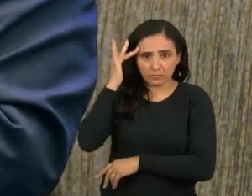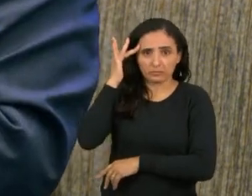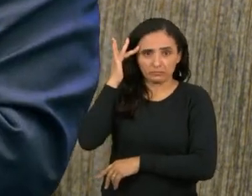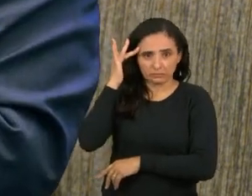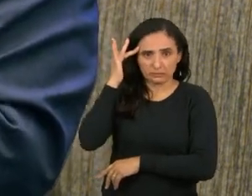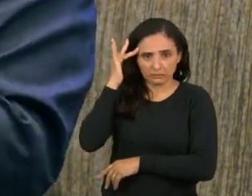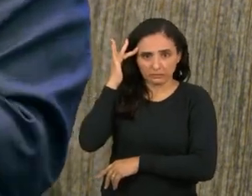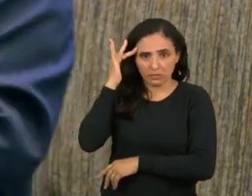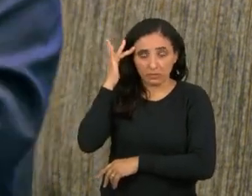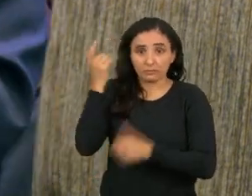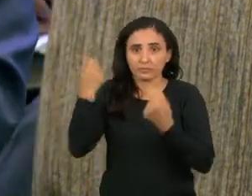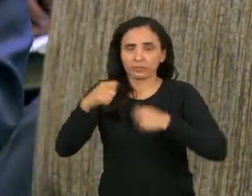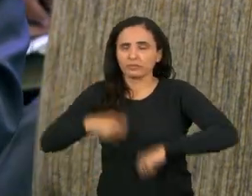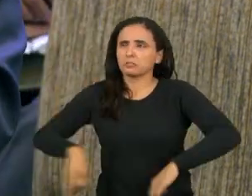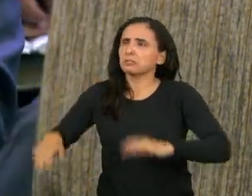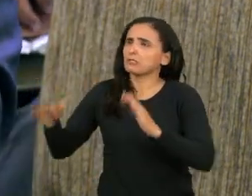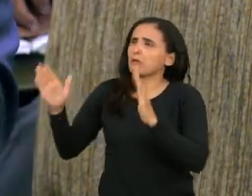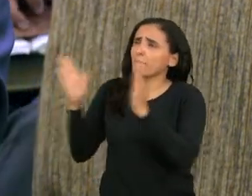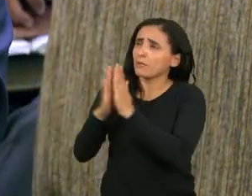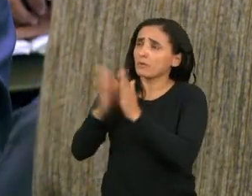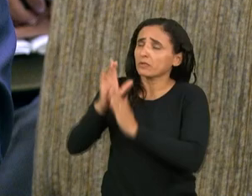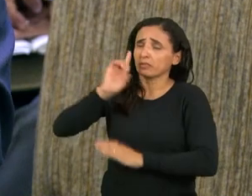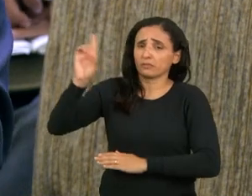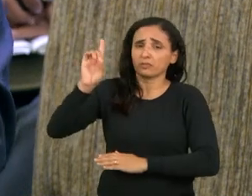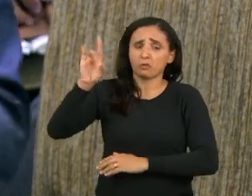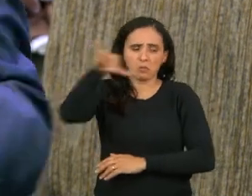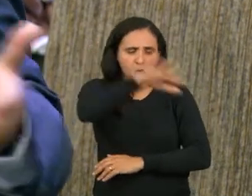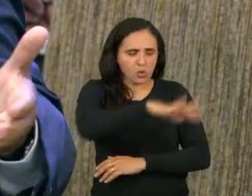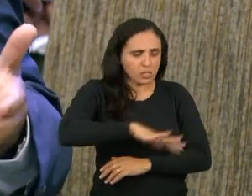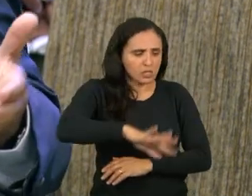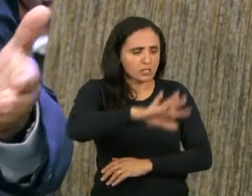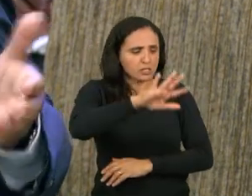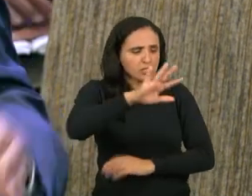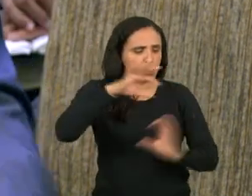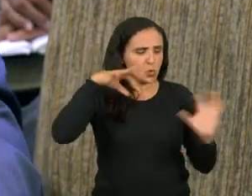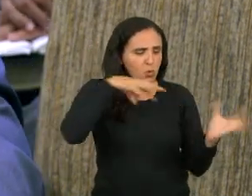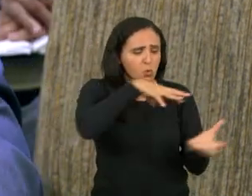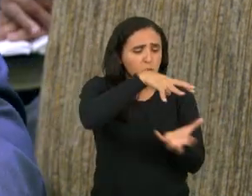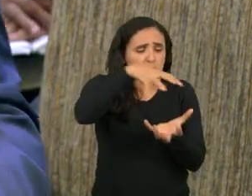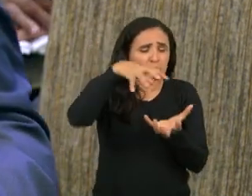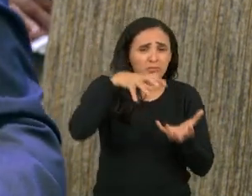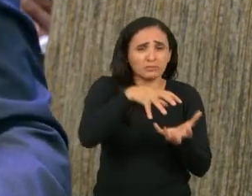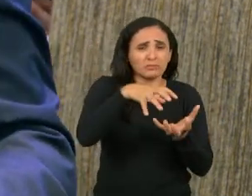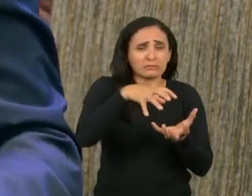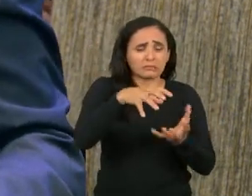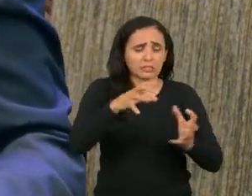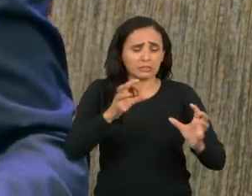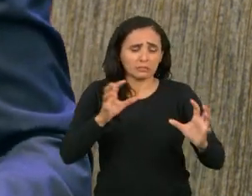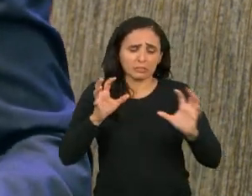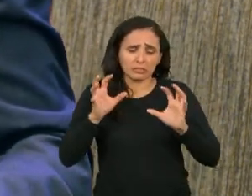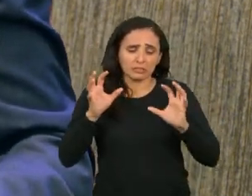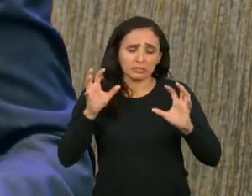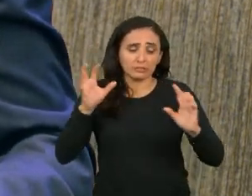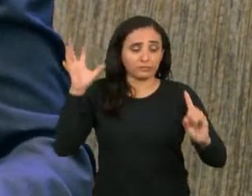Satanás é forte isso mas é uma verdade bíblica que nós não podemos negar